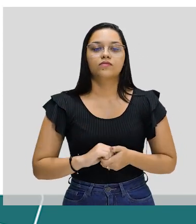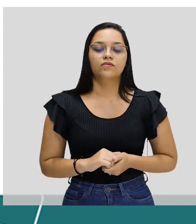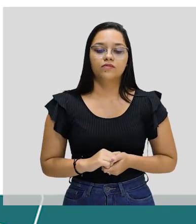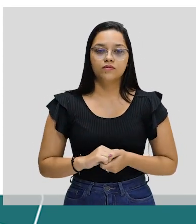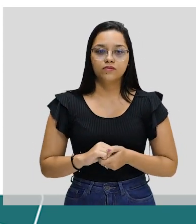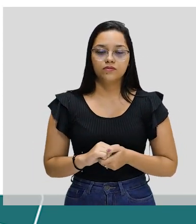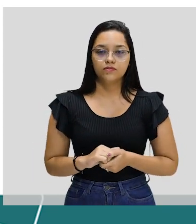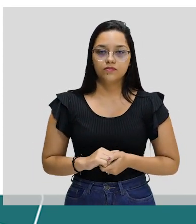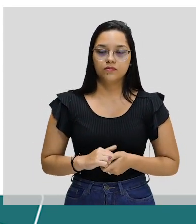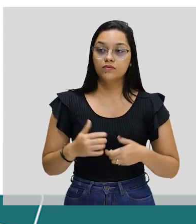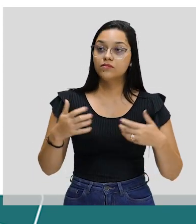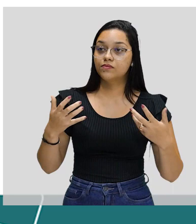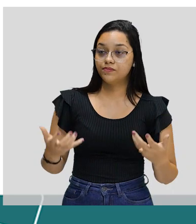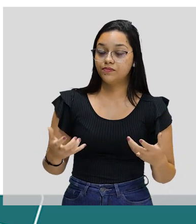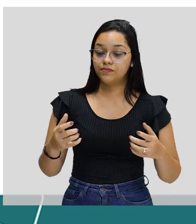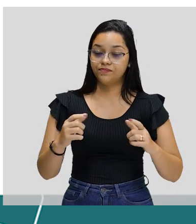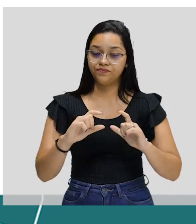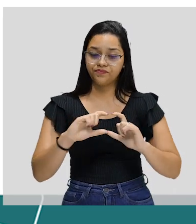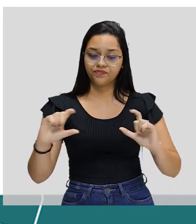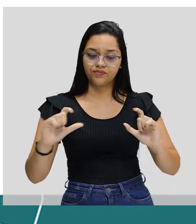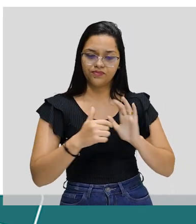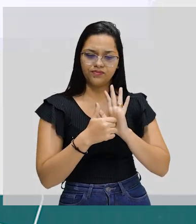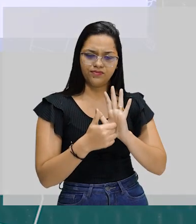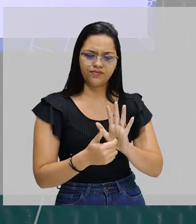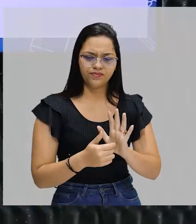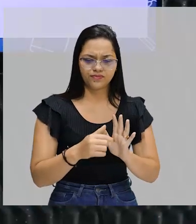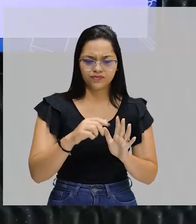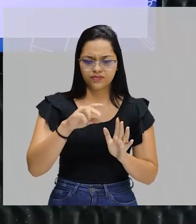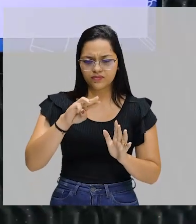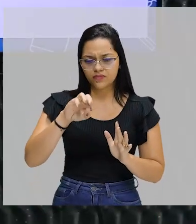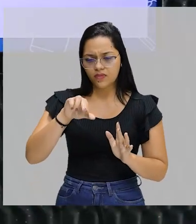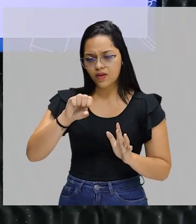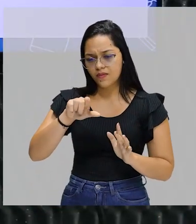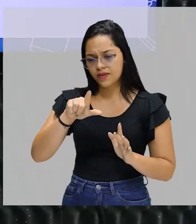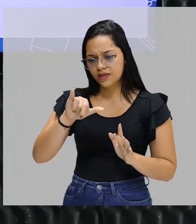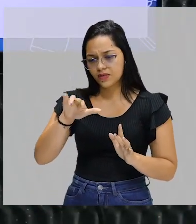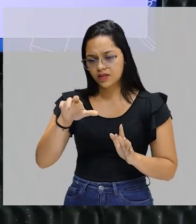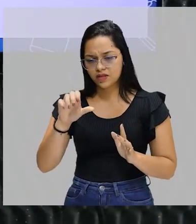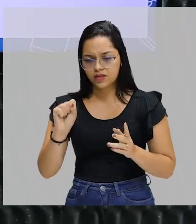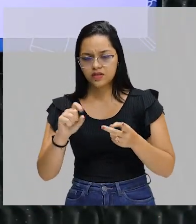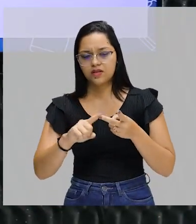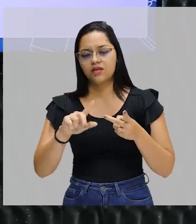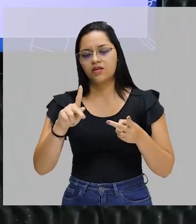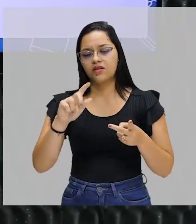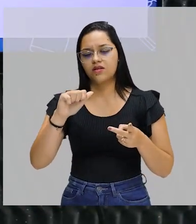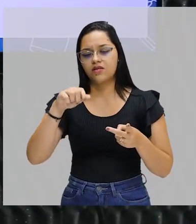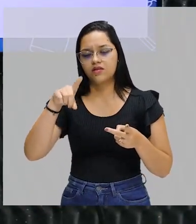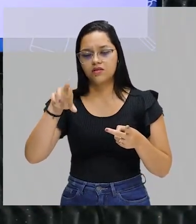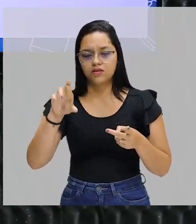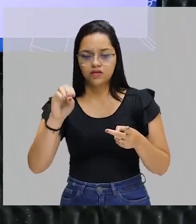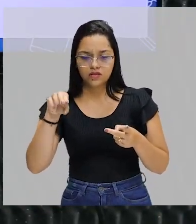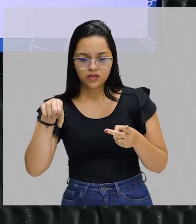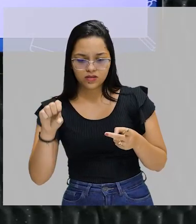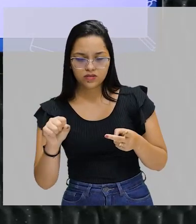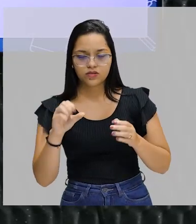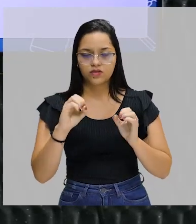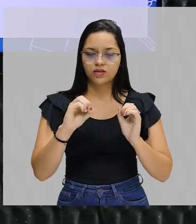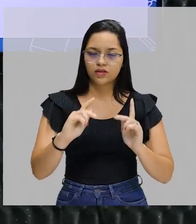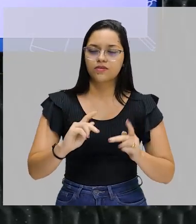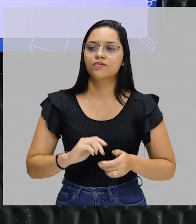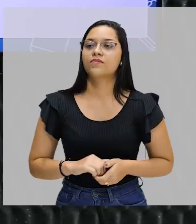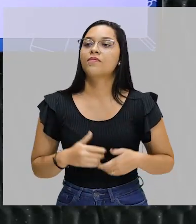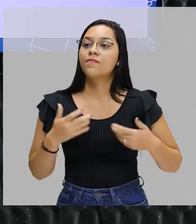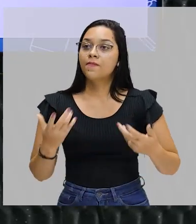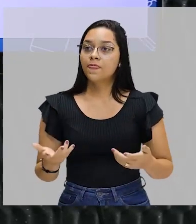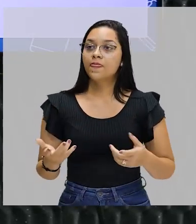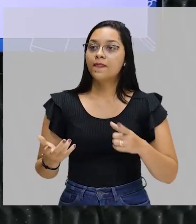tá ok? Então, nessa aula está dividida entre partículas mensageiras, que é a primeira parte, e os ândrons, que é a segunda parte, tá ok?